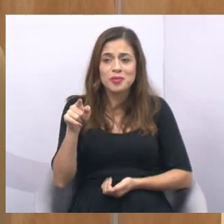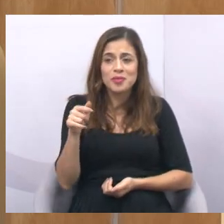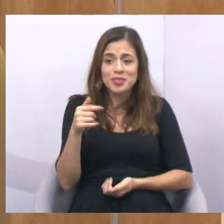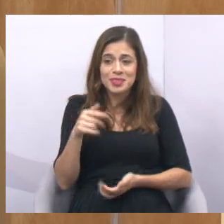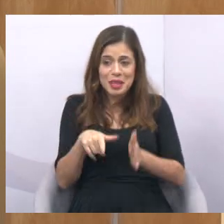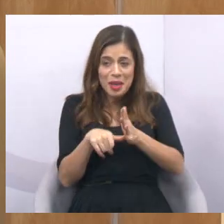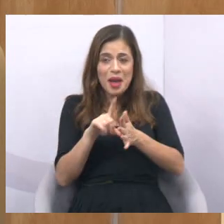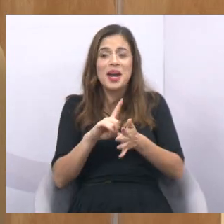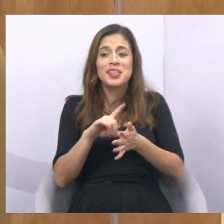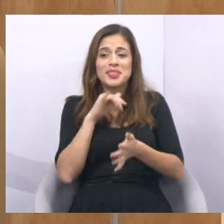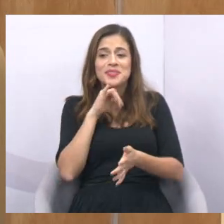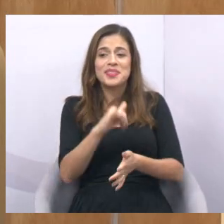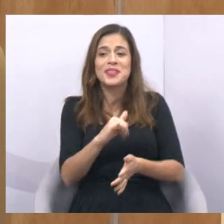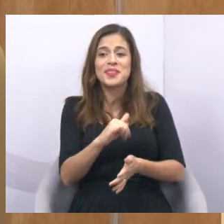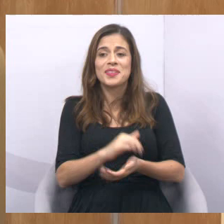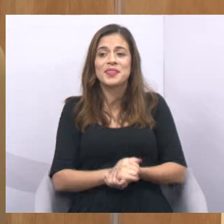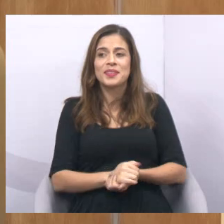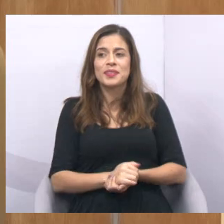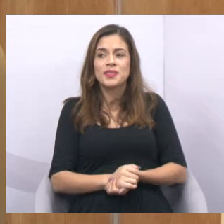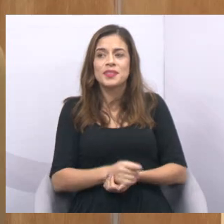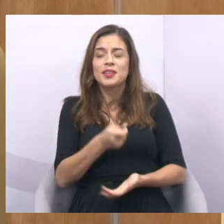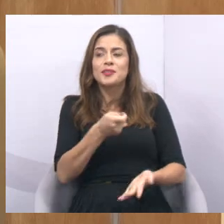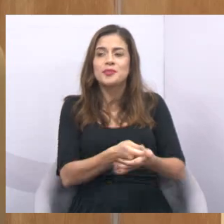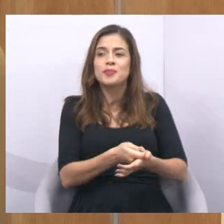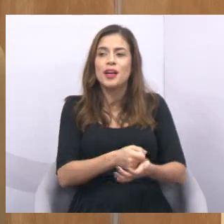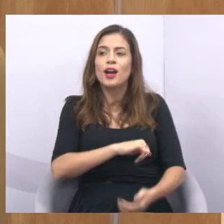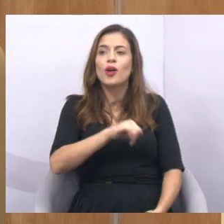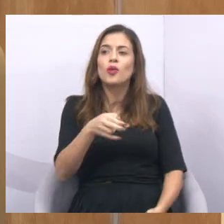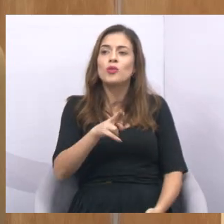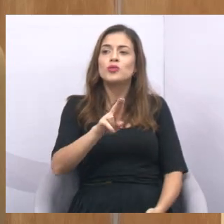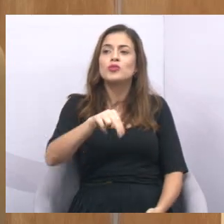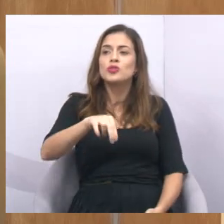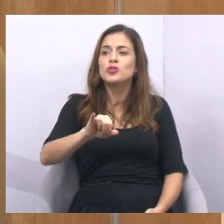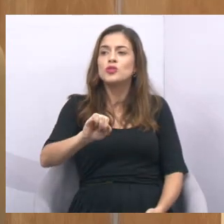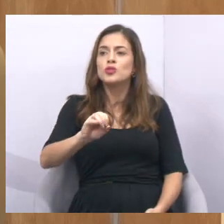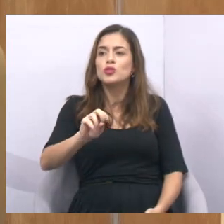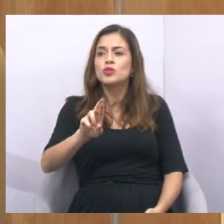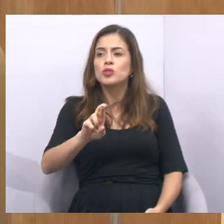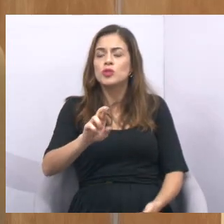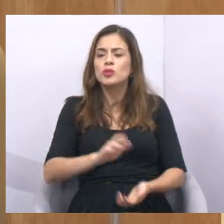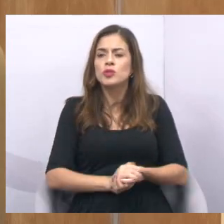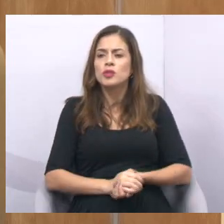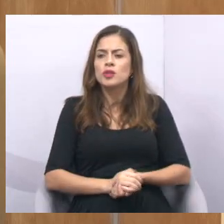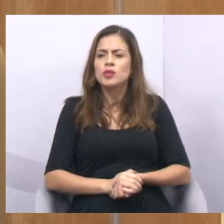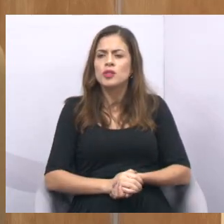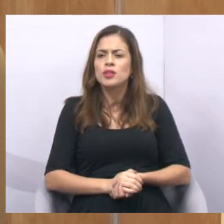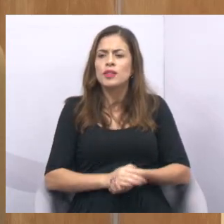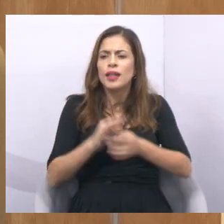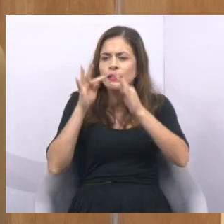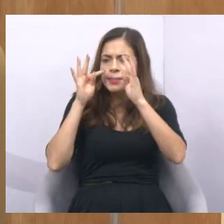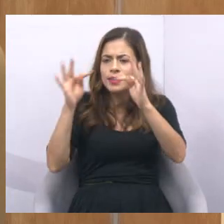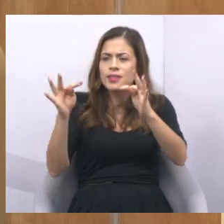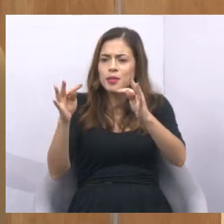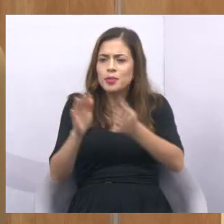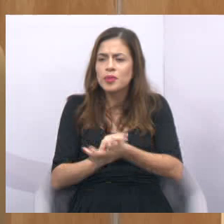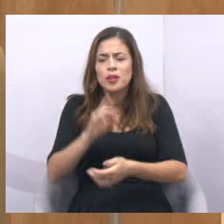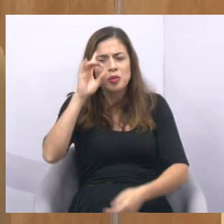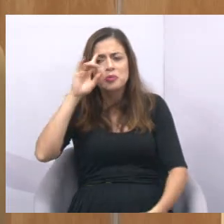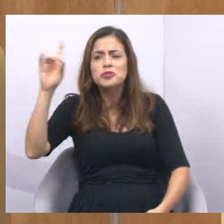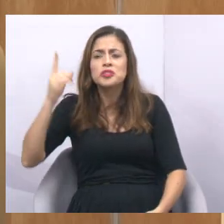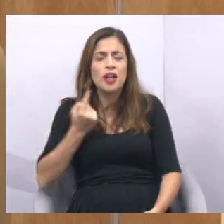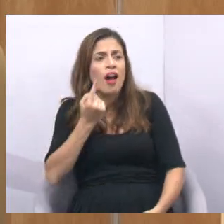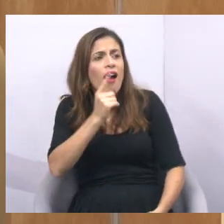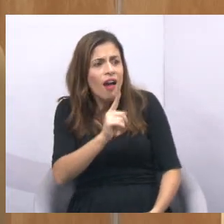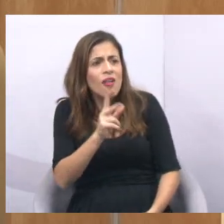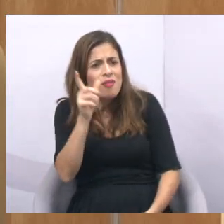antecipou, mas eu vou reafirmar, o Júnior está aqui como testemunha. Um dia eu falei, Júnior, vamos assistir o basquete de Jacareí, eu gosto desse